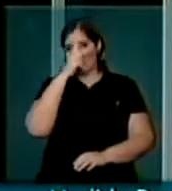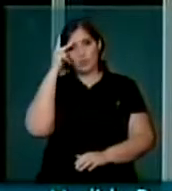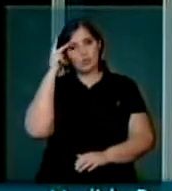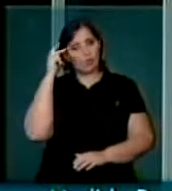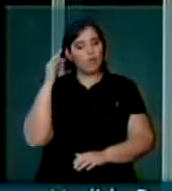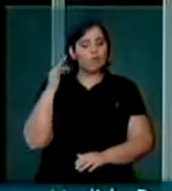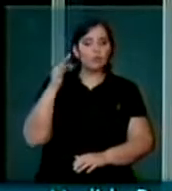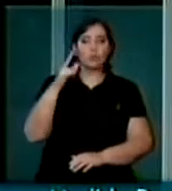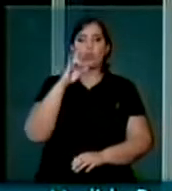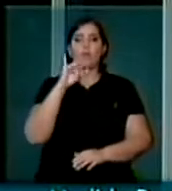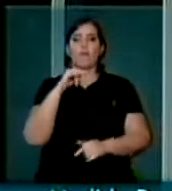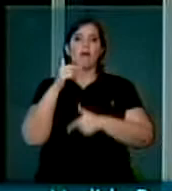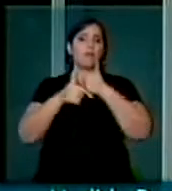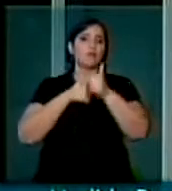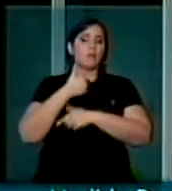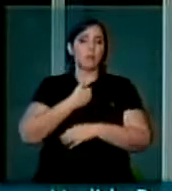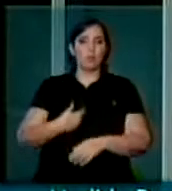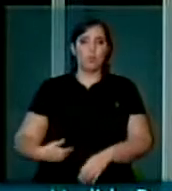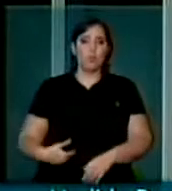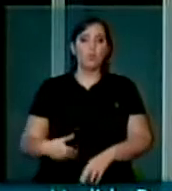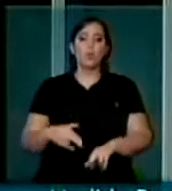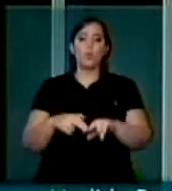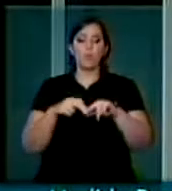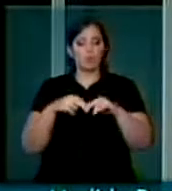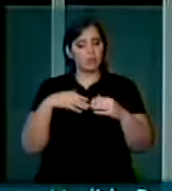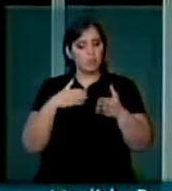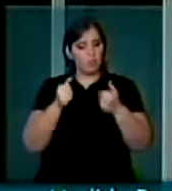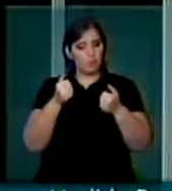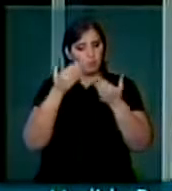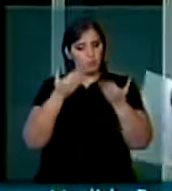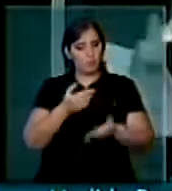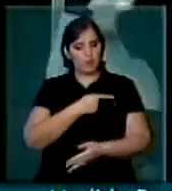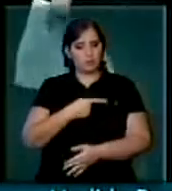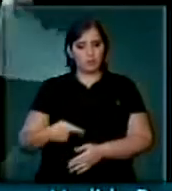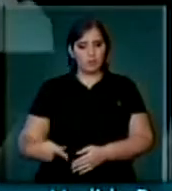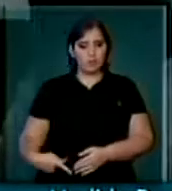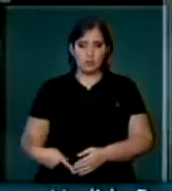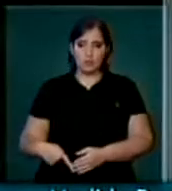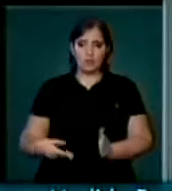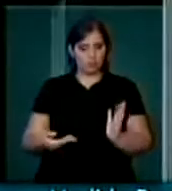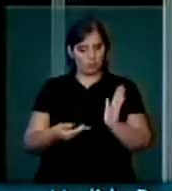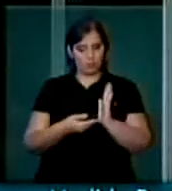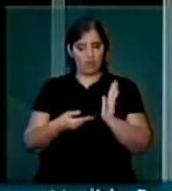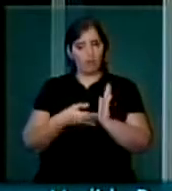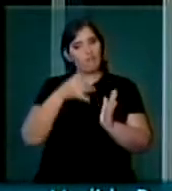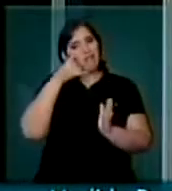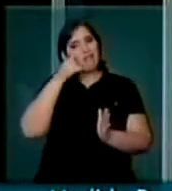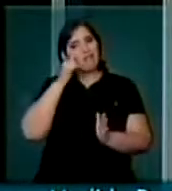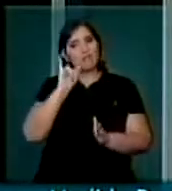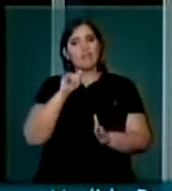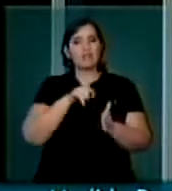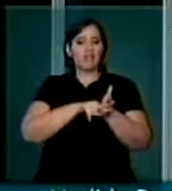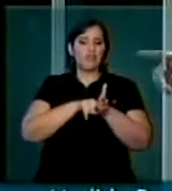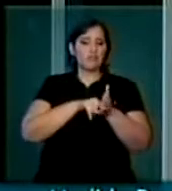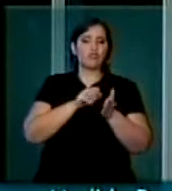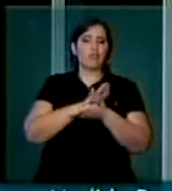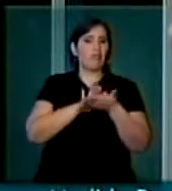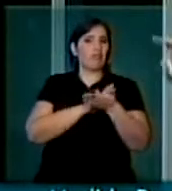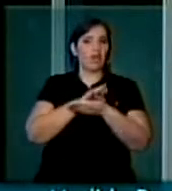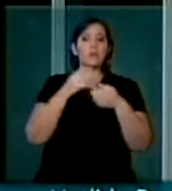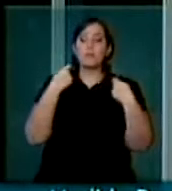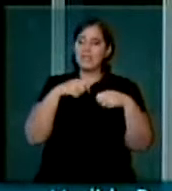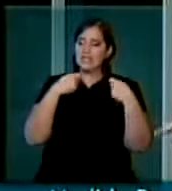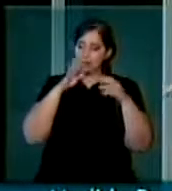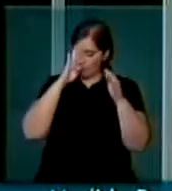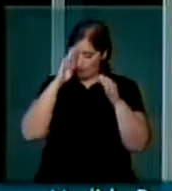vida pública nos suceder por aqui. Por isso peço, senhor presidente, que essa casa não deixe de fazer as investigações nas comissões do